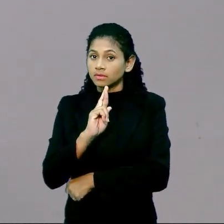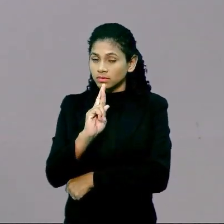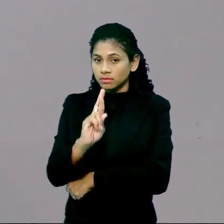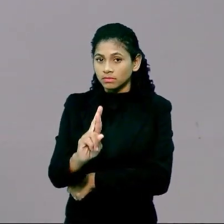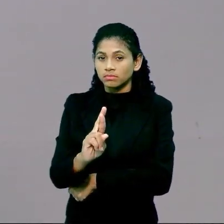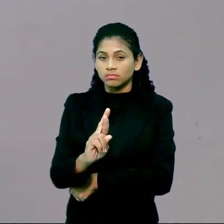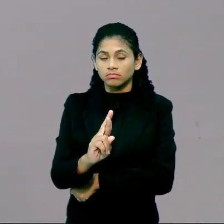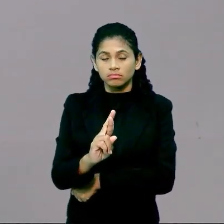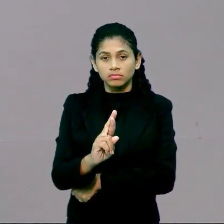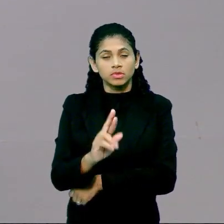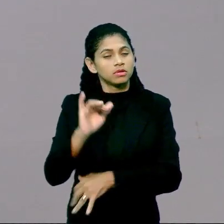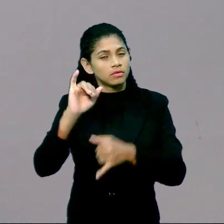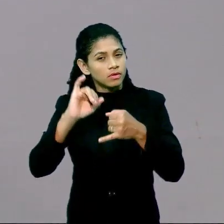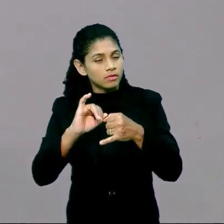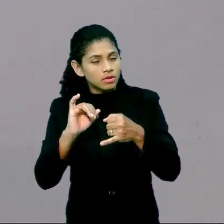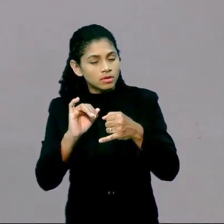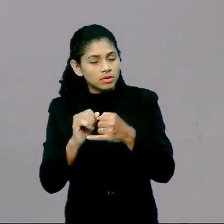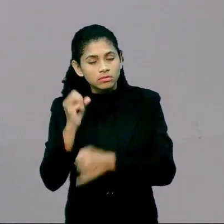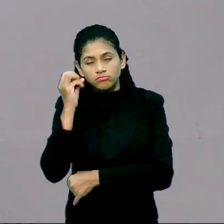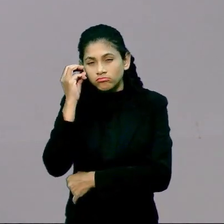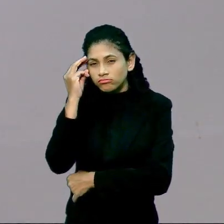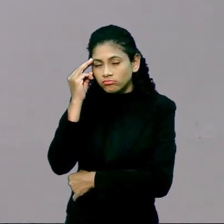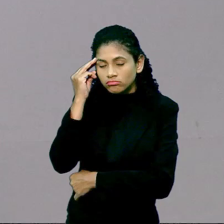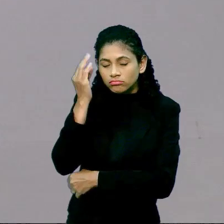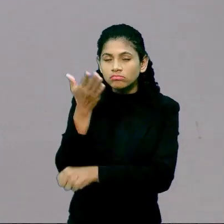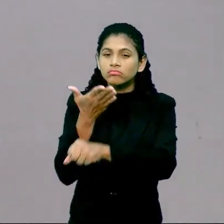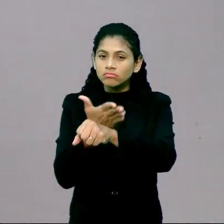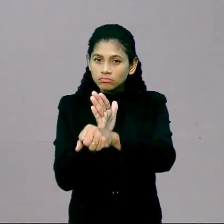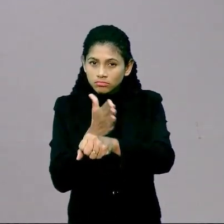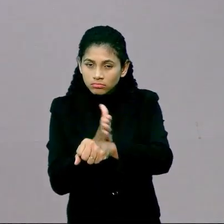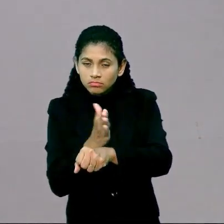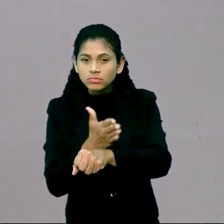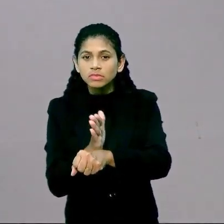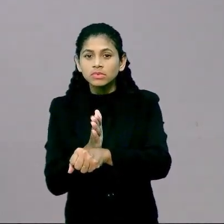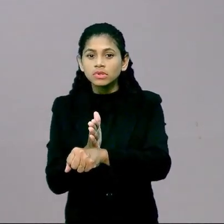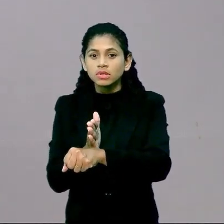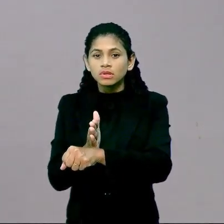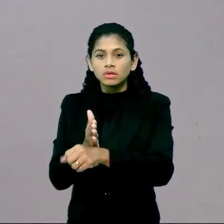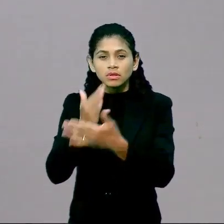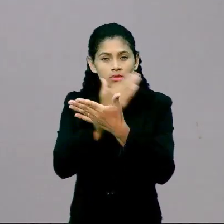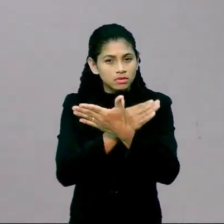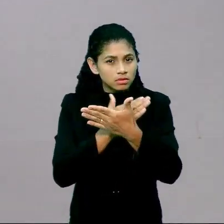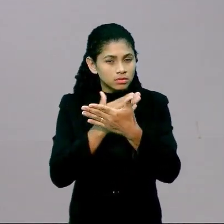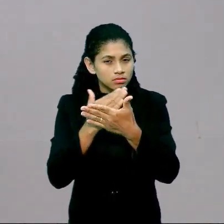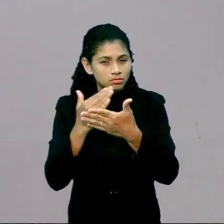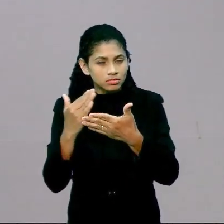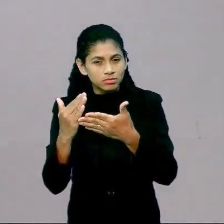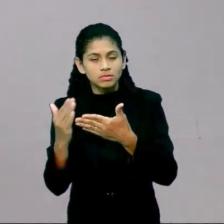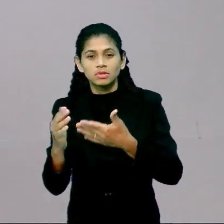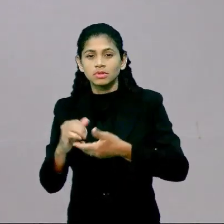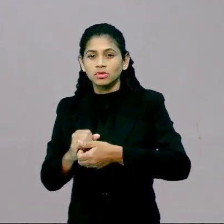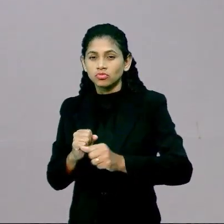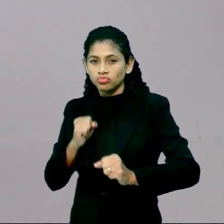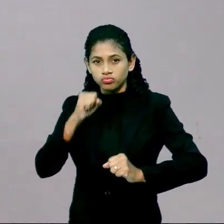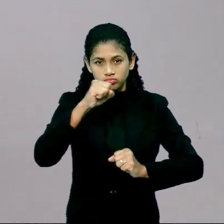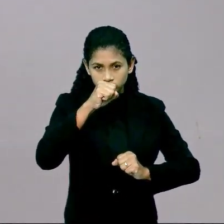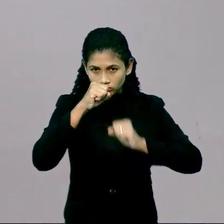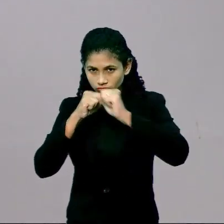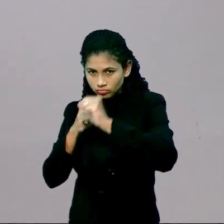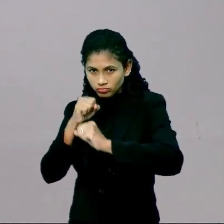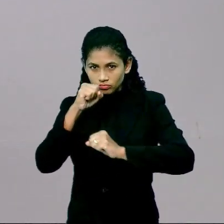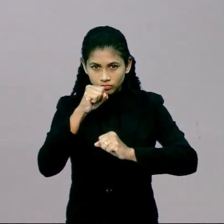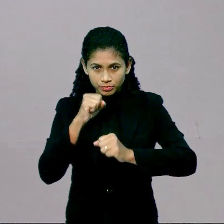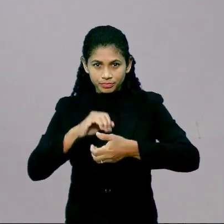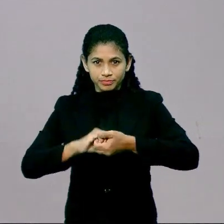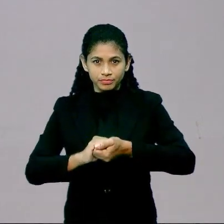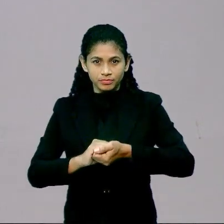gente vai refazendo, mentalizando, exercitando, praticando e vamos começar o fight porque aqui não tem tempo ruim não. Vejo vocês na